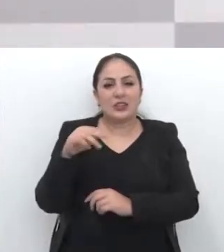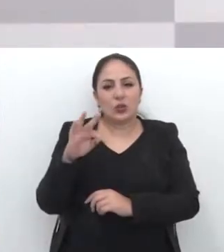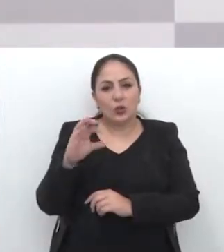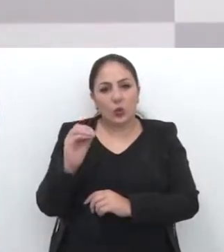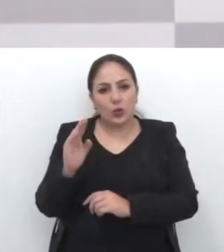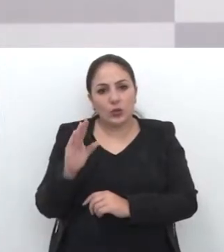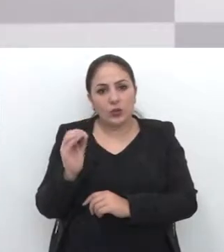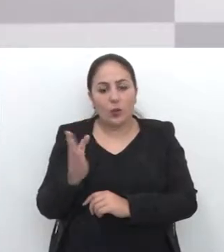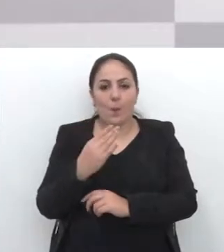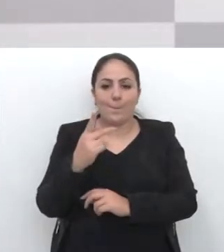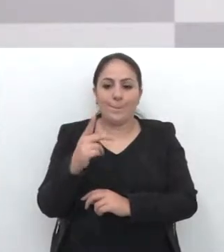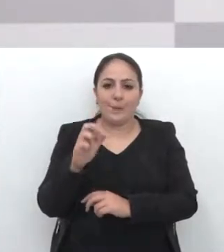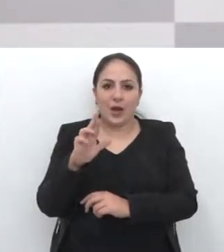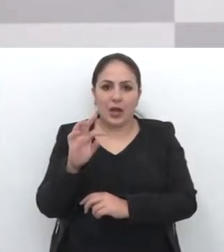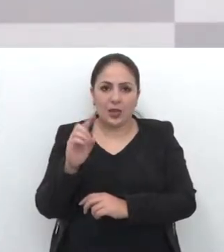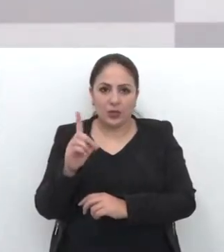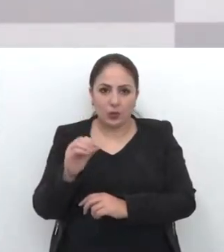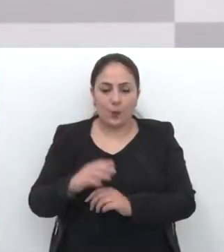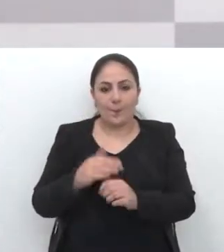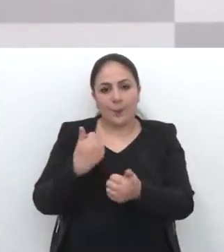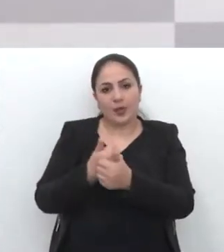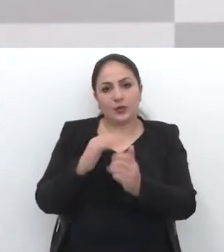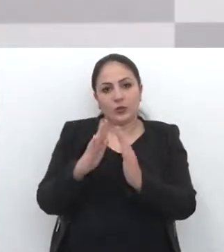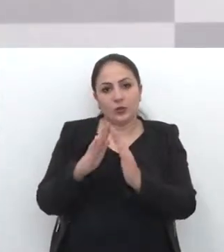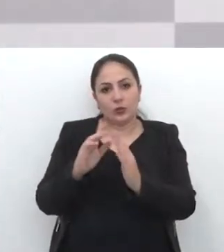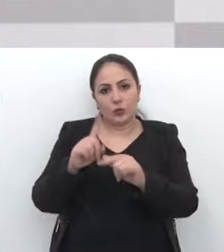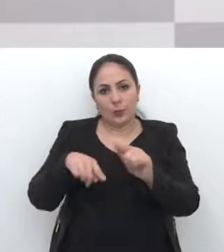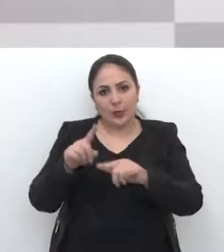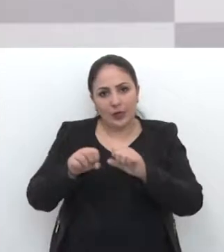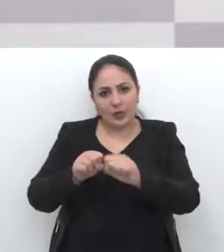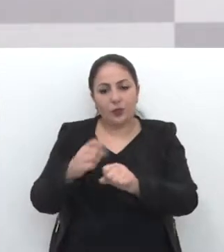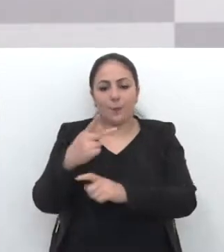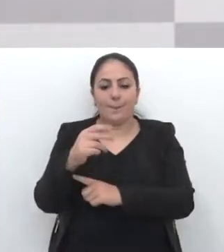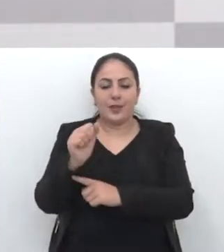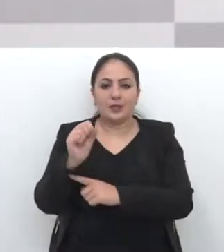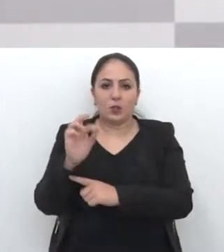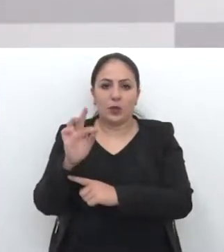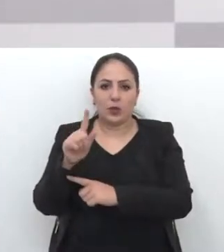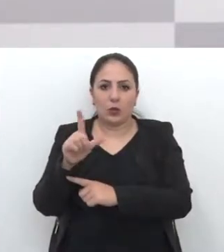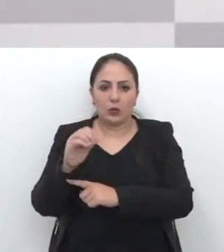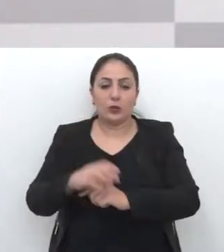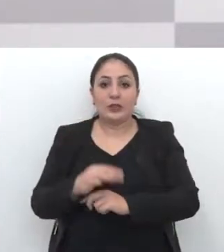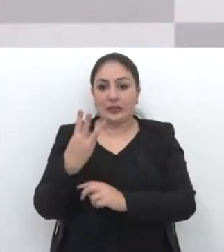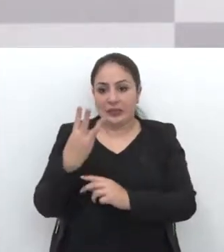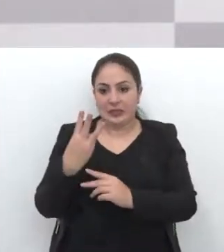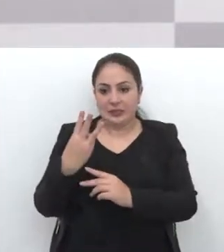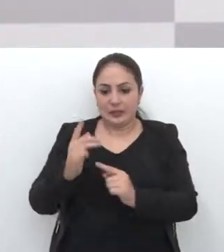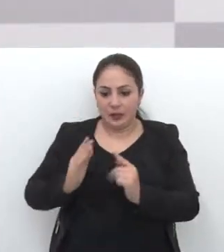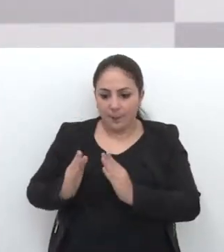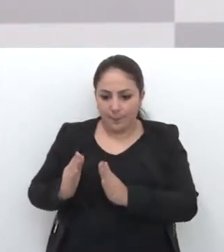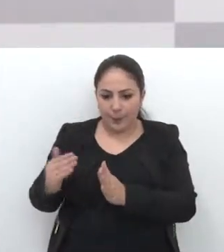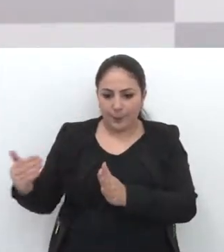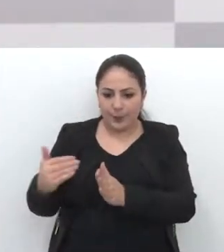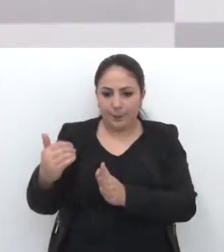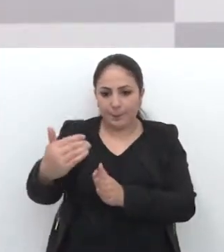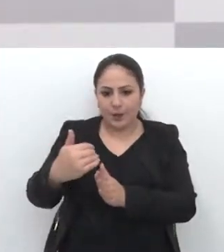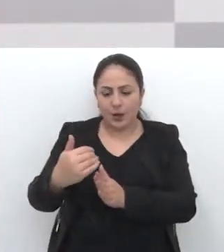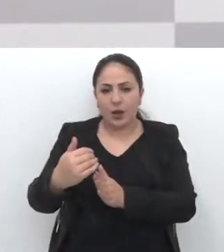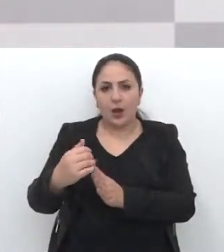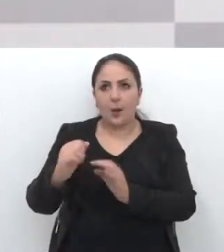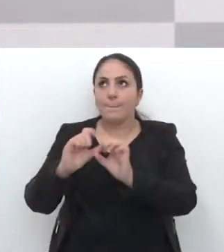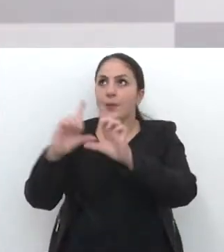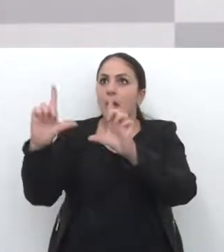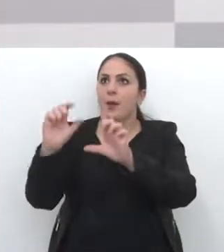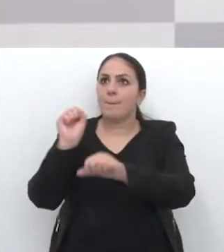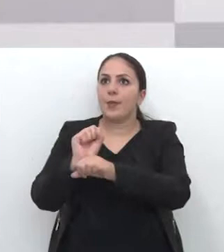vem observando que tanto nas 3 vias que tem daquele cruzamento tem uma placa de pare, no sentido de parada obrigatória.